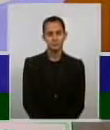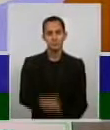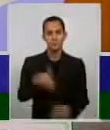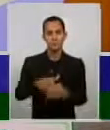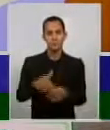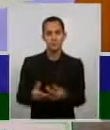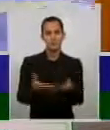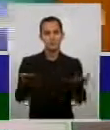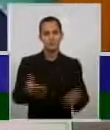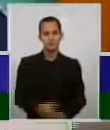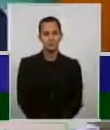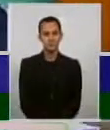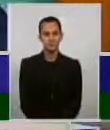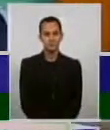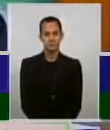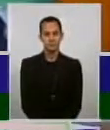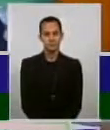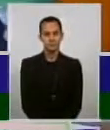Votação.